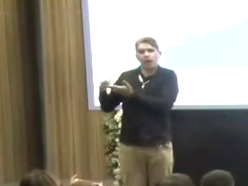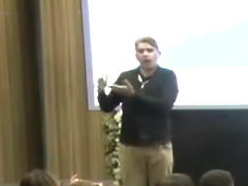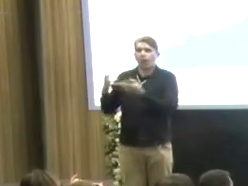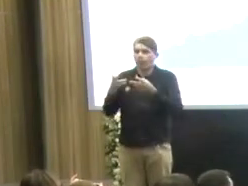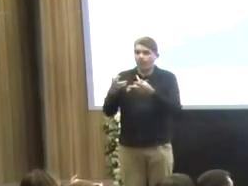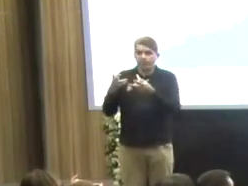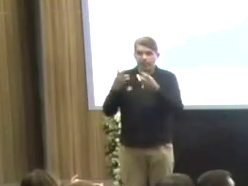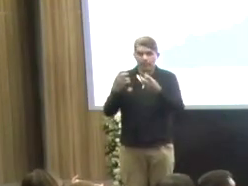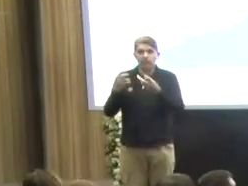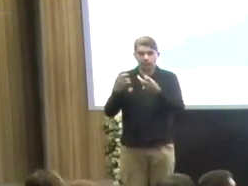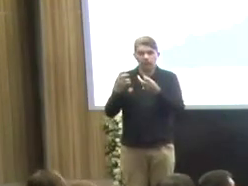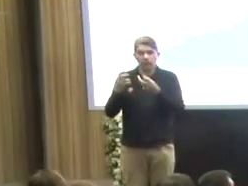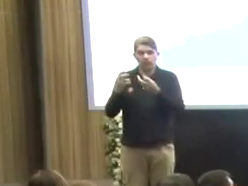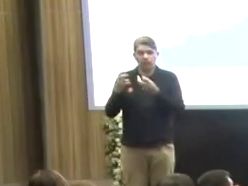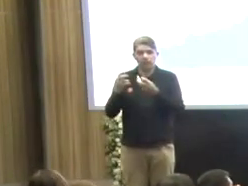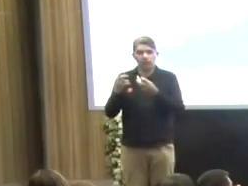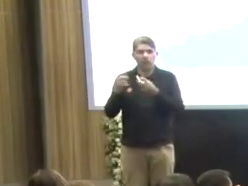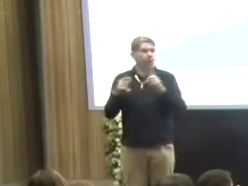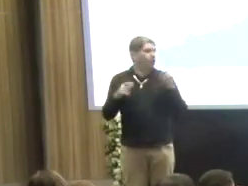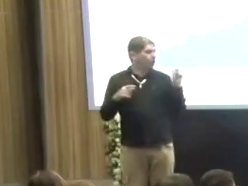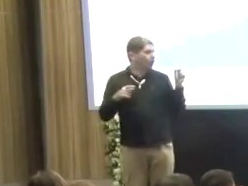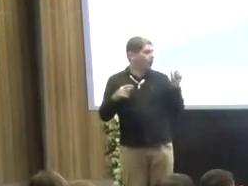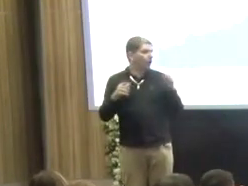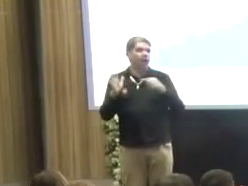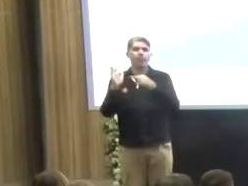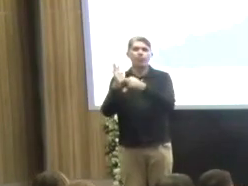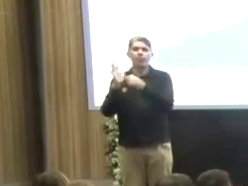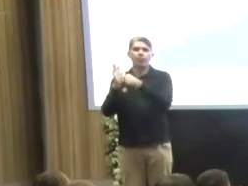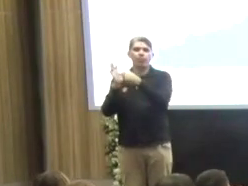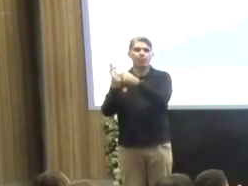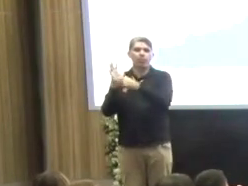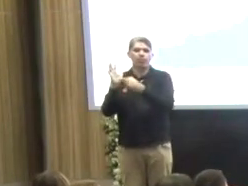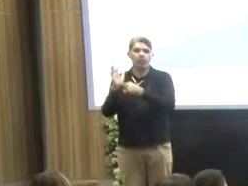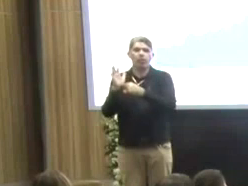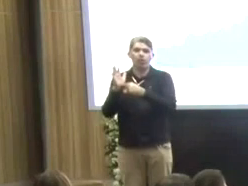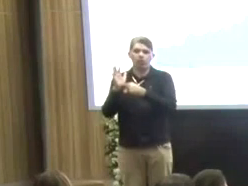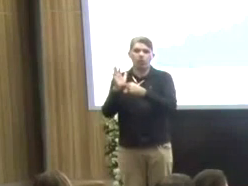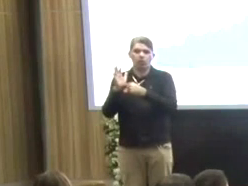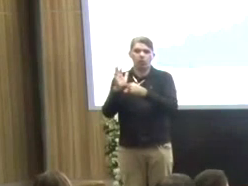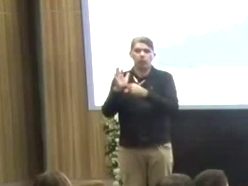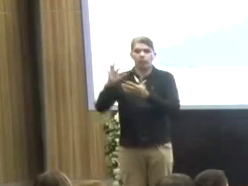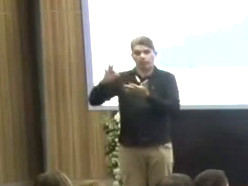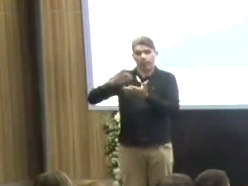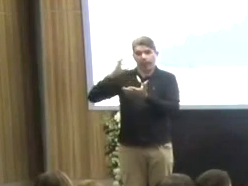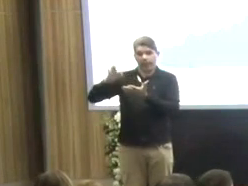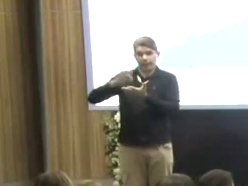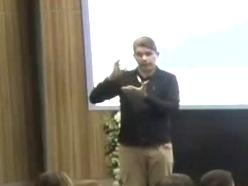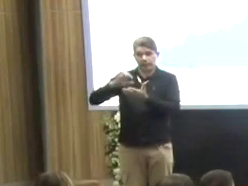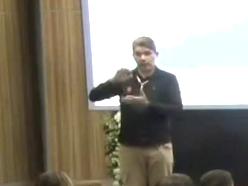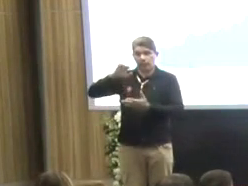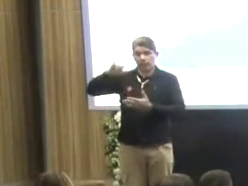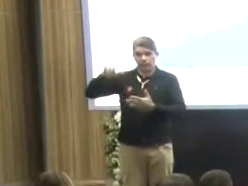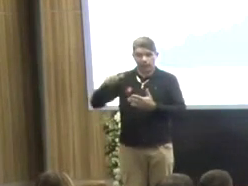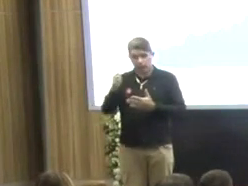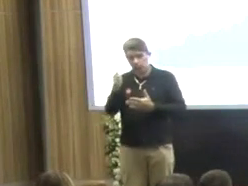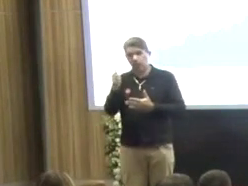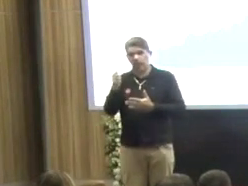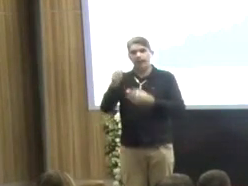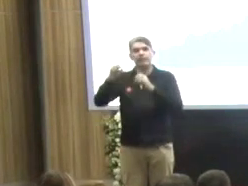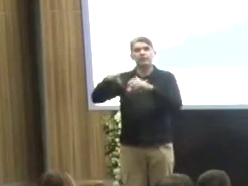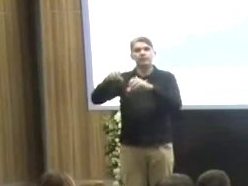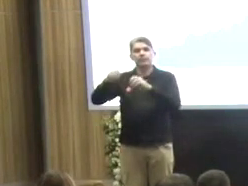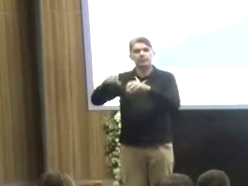esse pontilhado em preto, são as matrículas na EJA e ensino fundamental. E